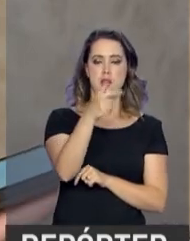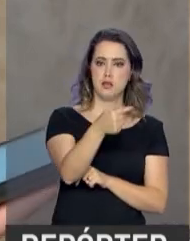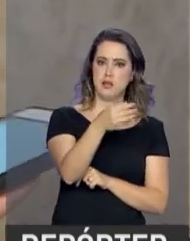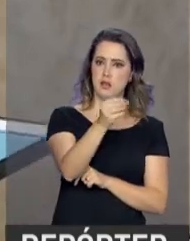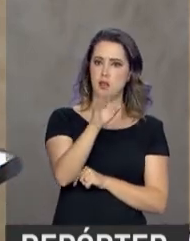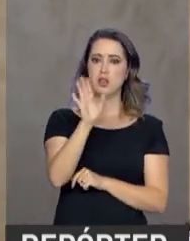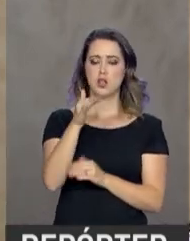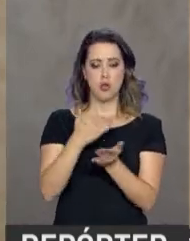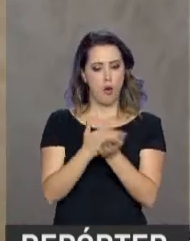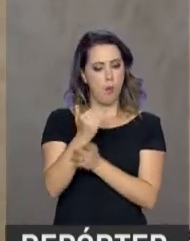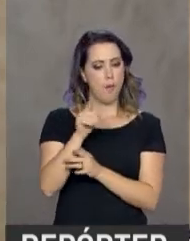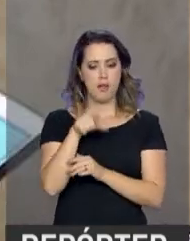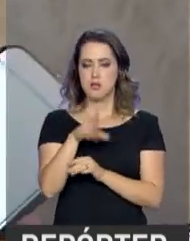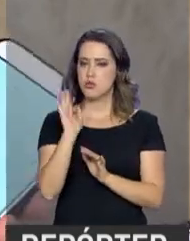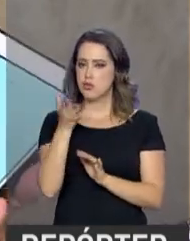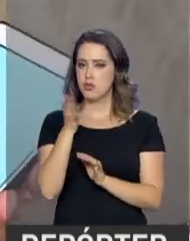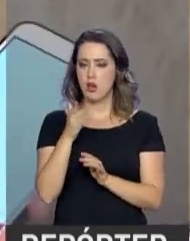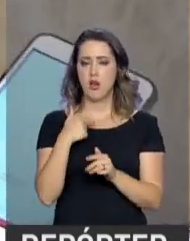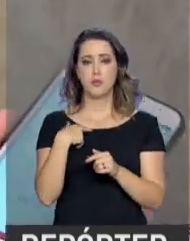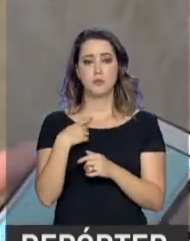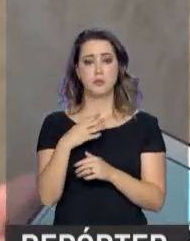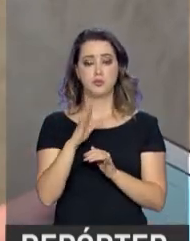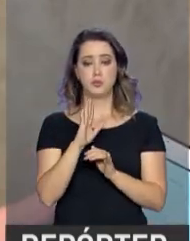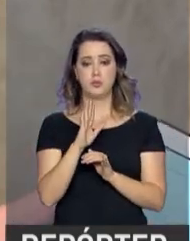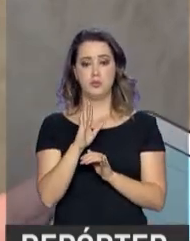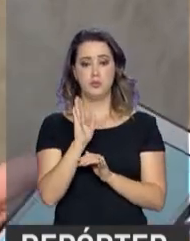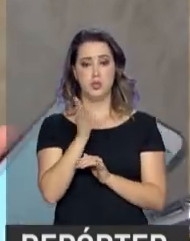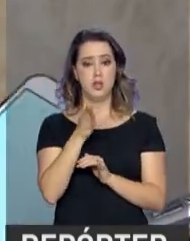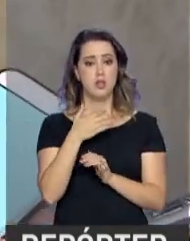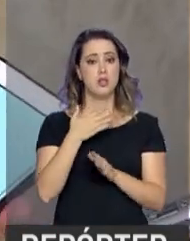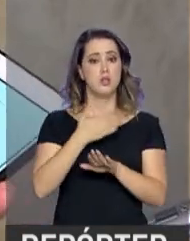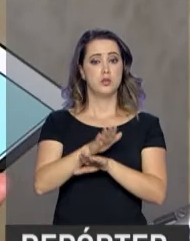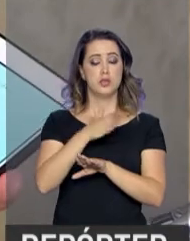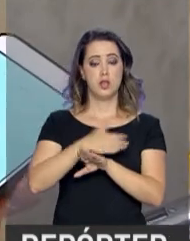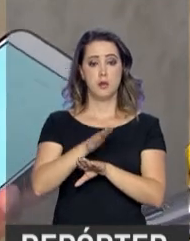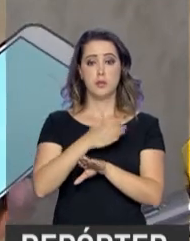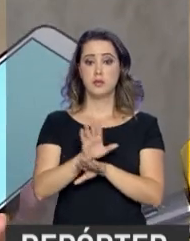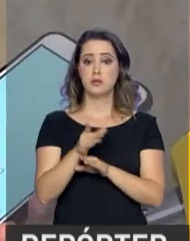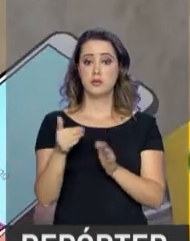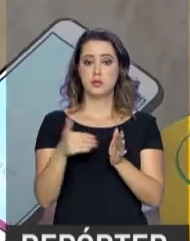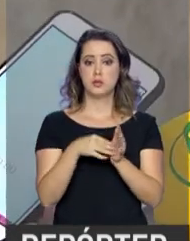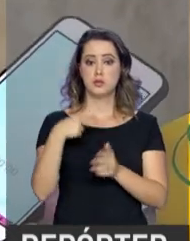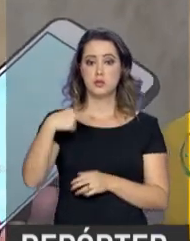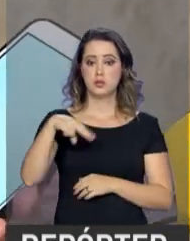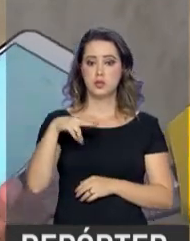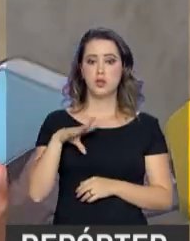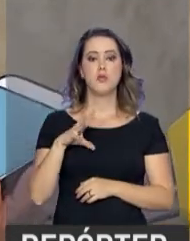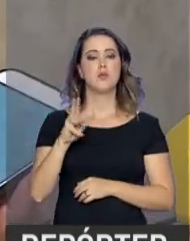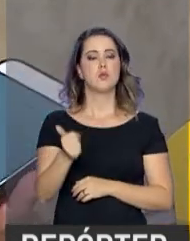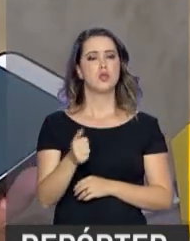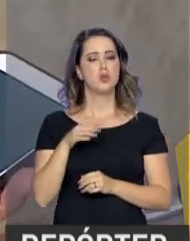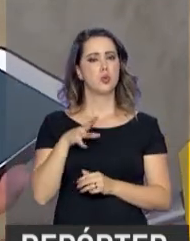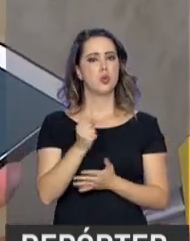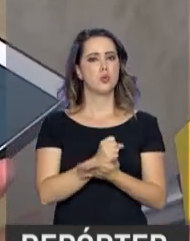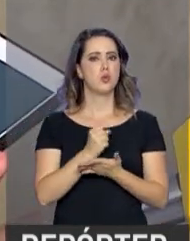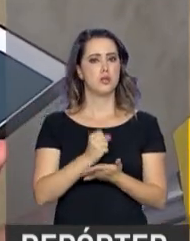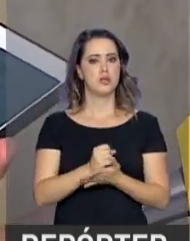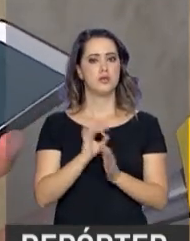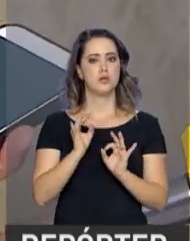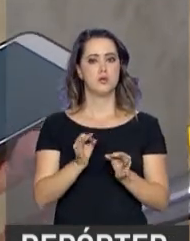como anunciou a toyota agora pouco ao presidente temer a serem capacitados e até novembro todos já contratados